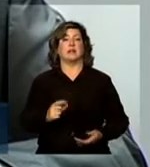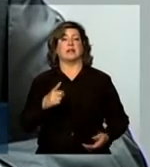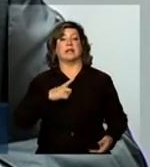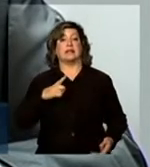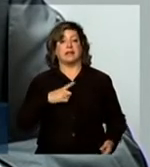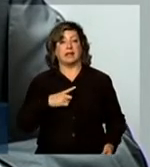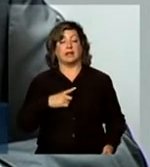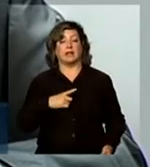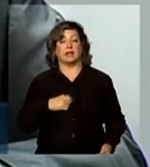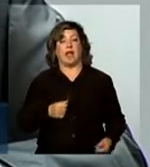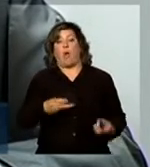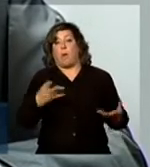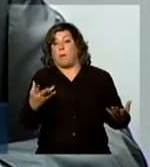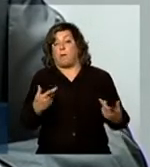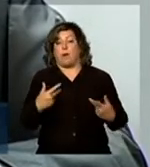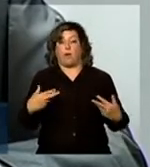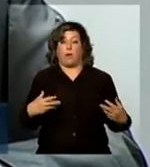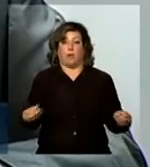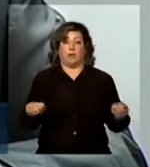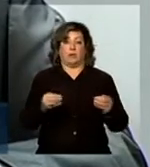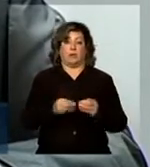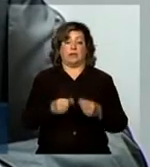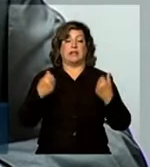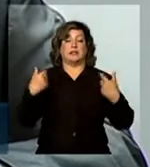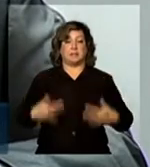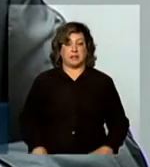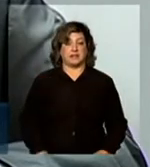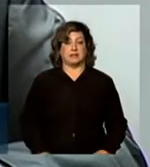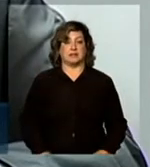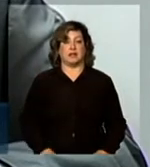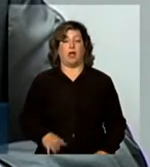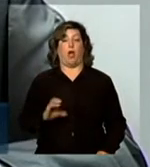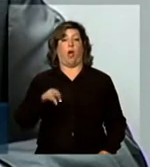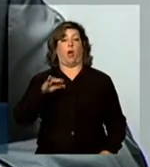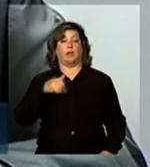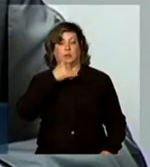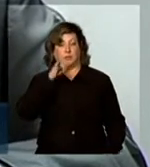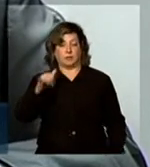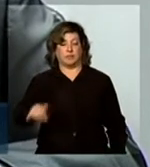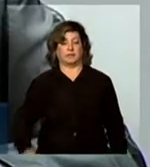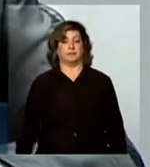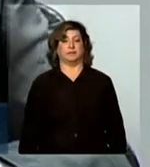algum incremento na despesa da conta de energia.